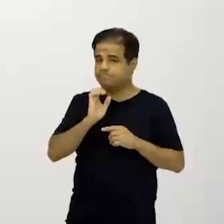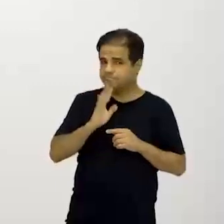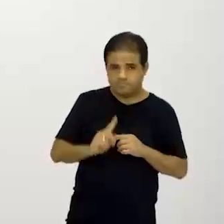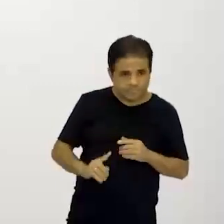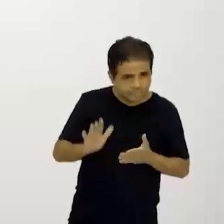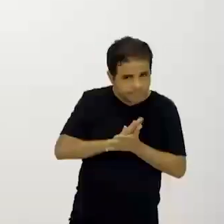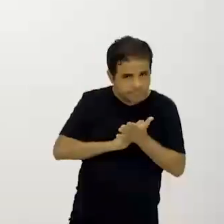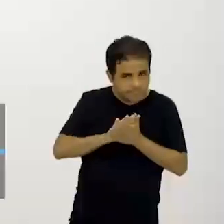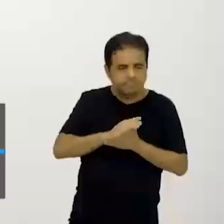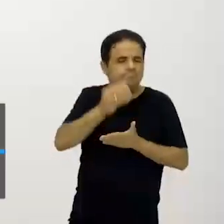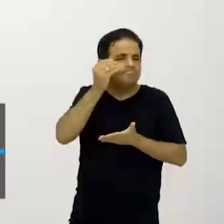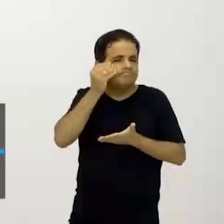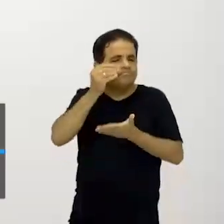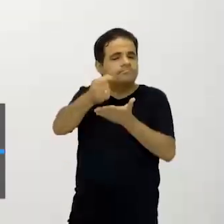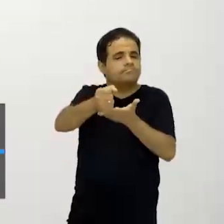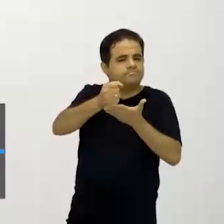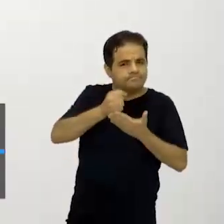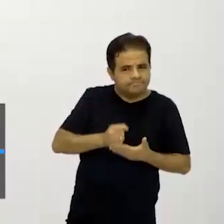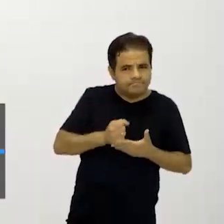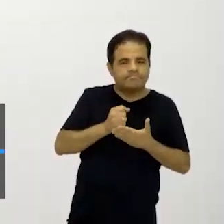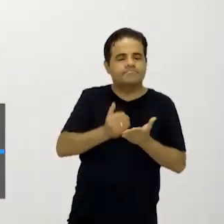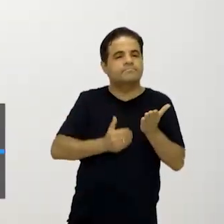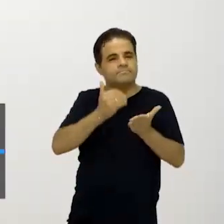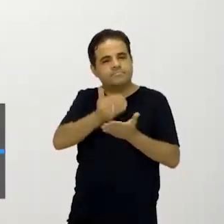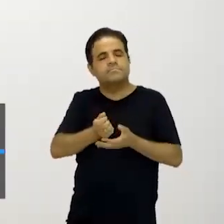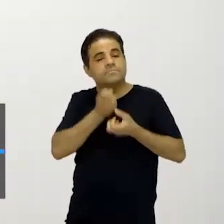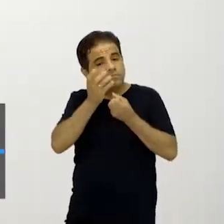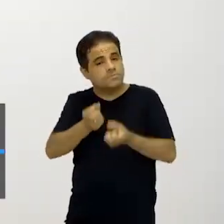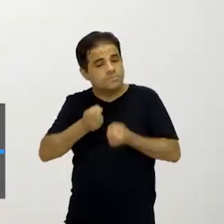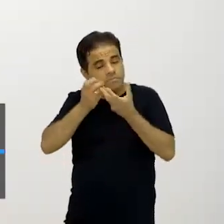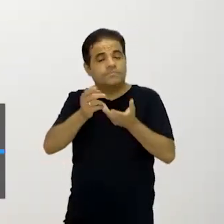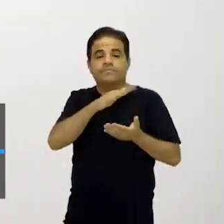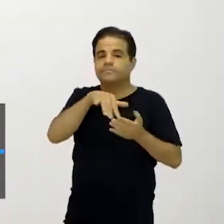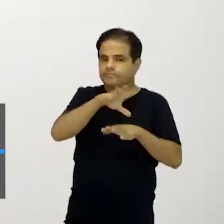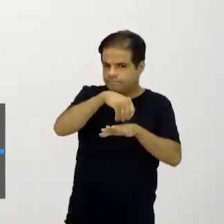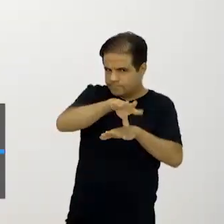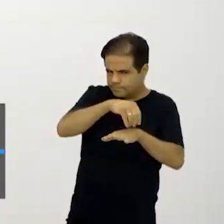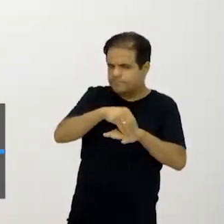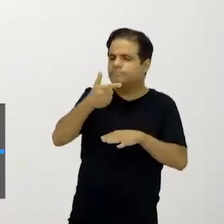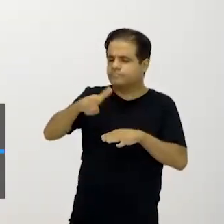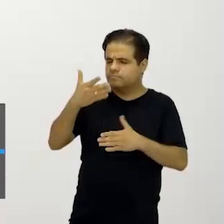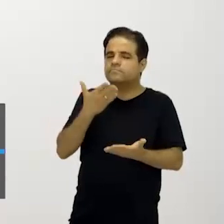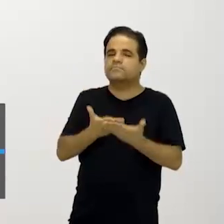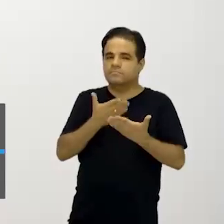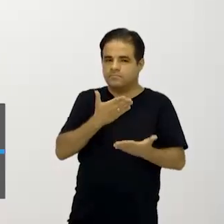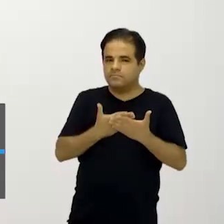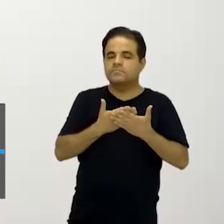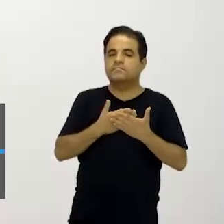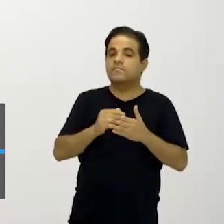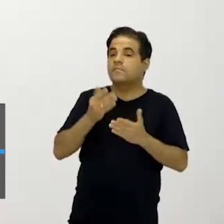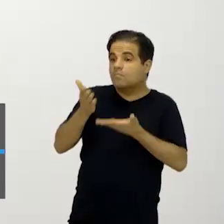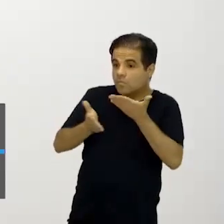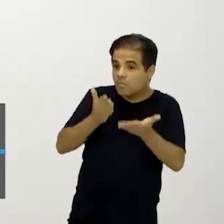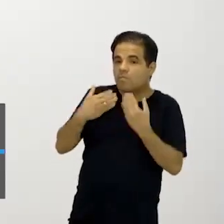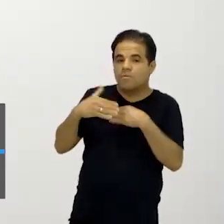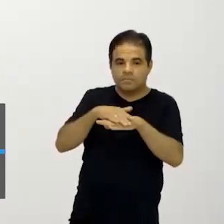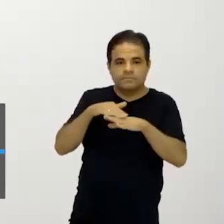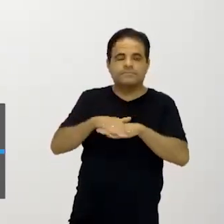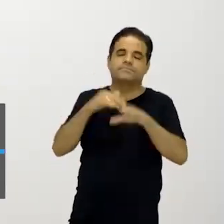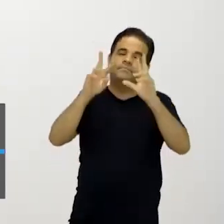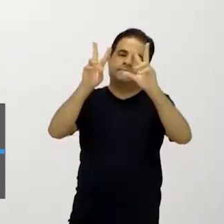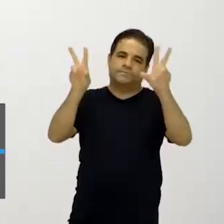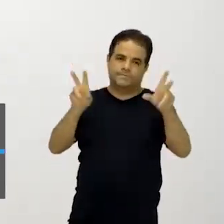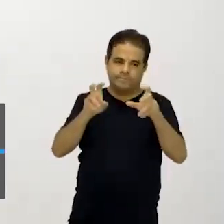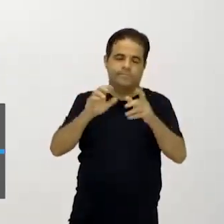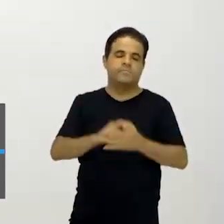a gente vai tentar trazer o máximo que conseguir aqui nessa aula de hoje, mas terão mais aulas que a gente vai tratar deste assunto.